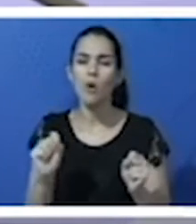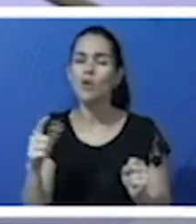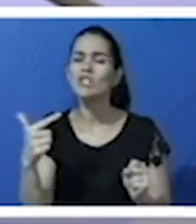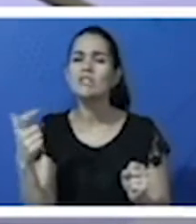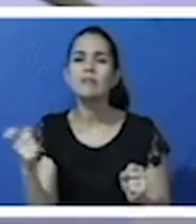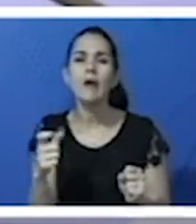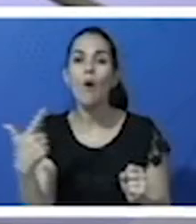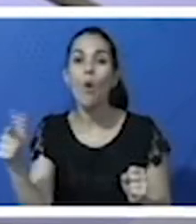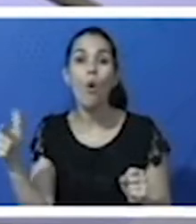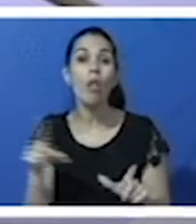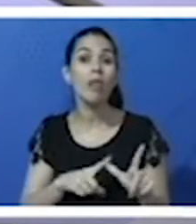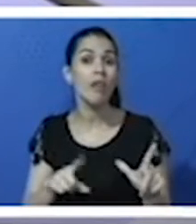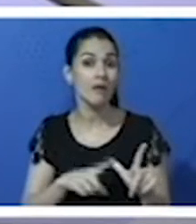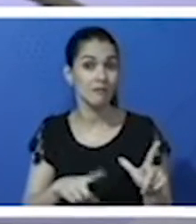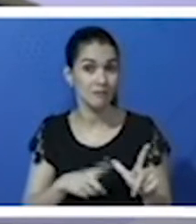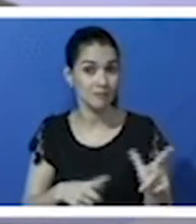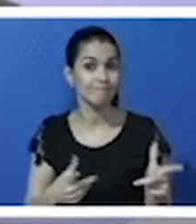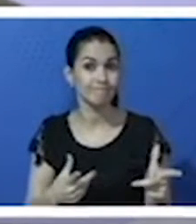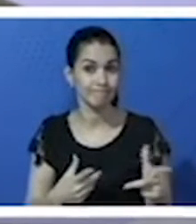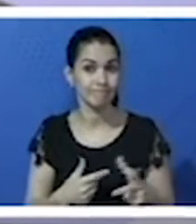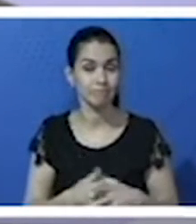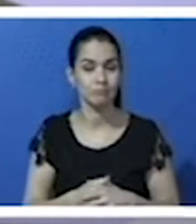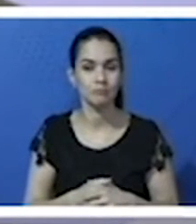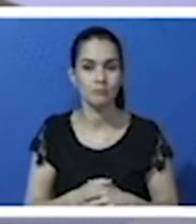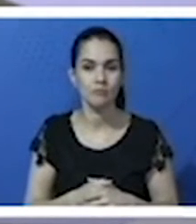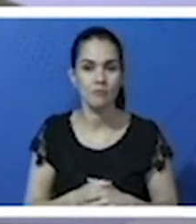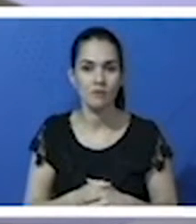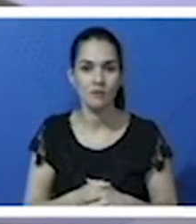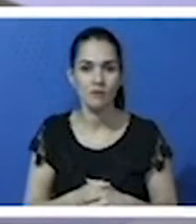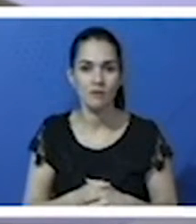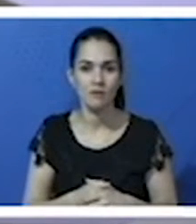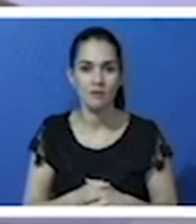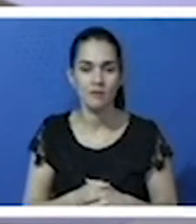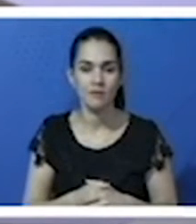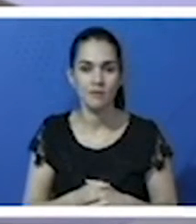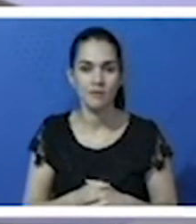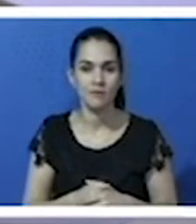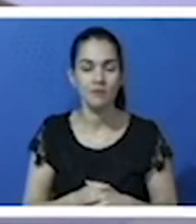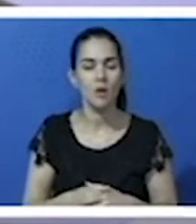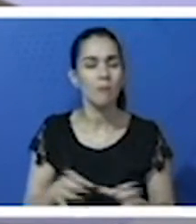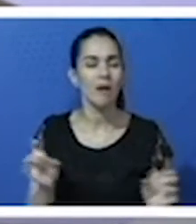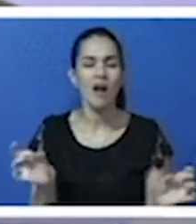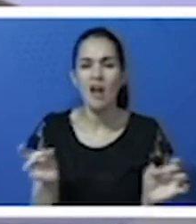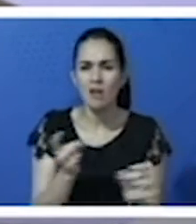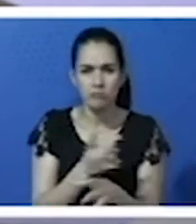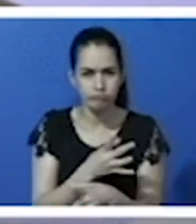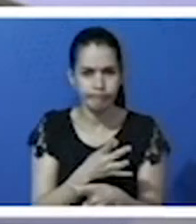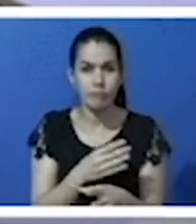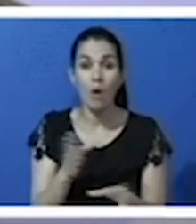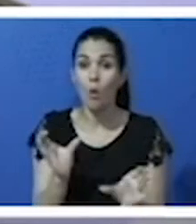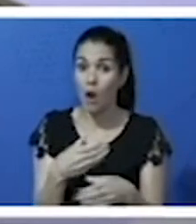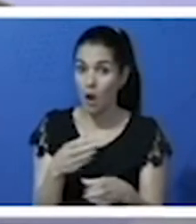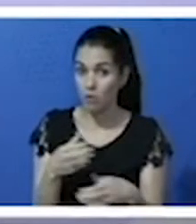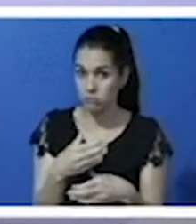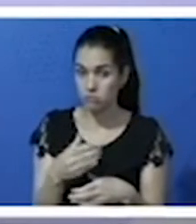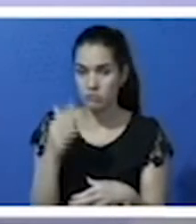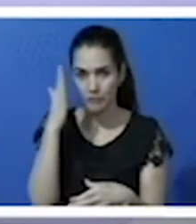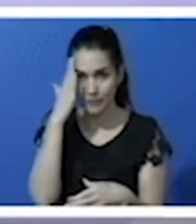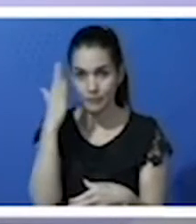quarta e a outra elevada ao quadrado. A resolução da equação na nova